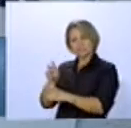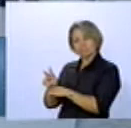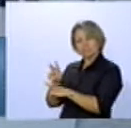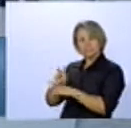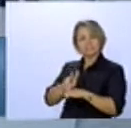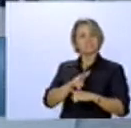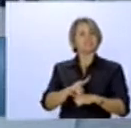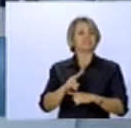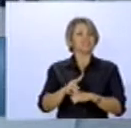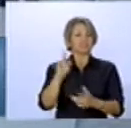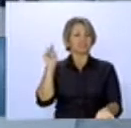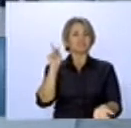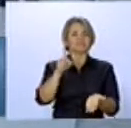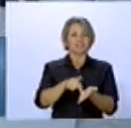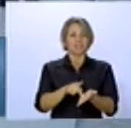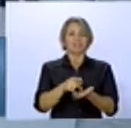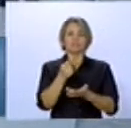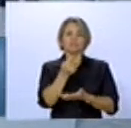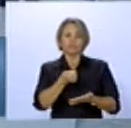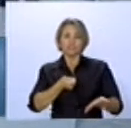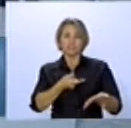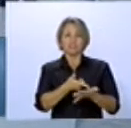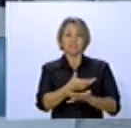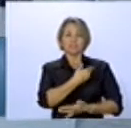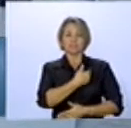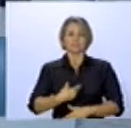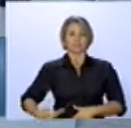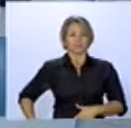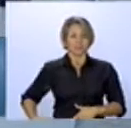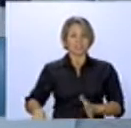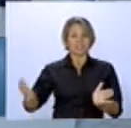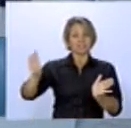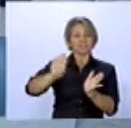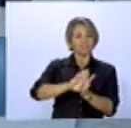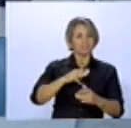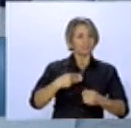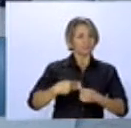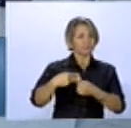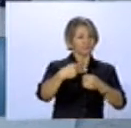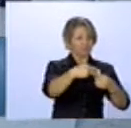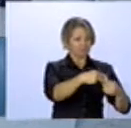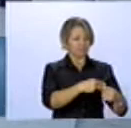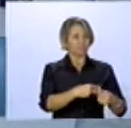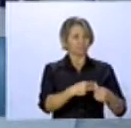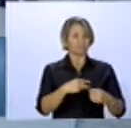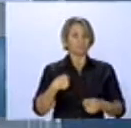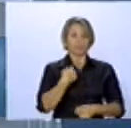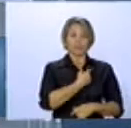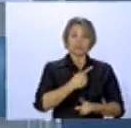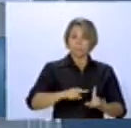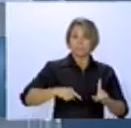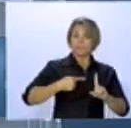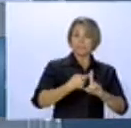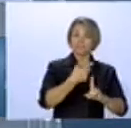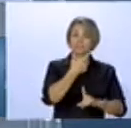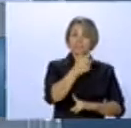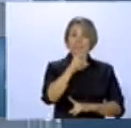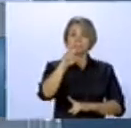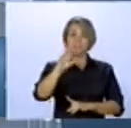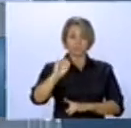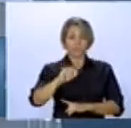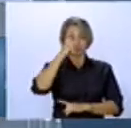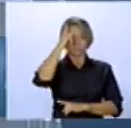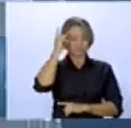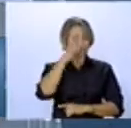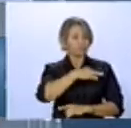in loco da verba pública que chega a ser um município já somos mais de 550 voluntários já